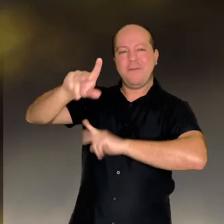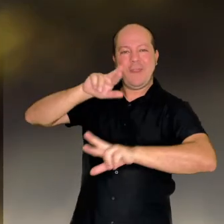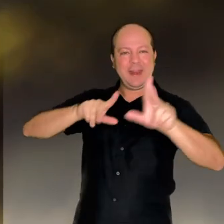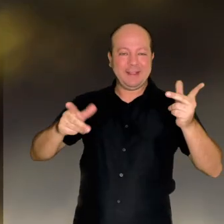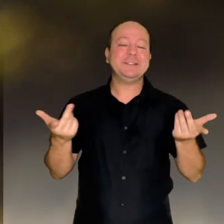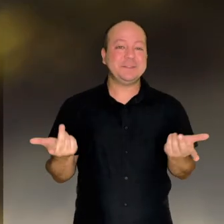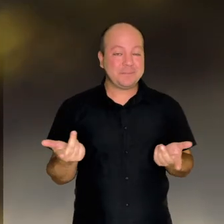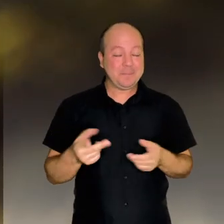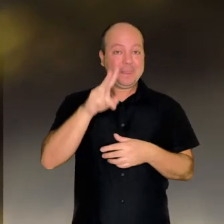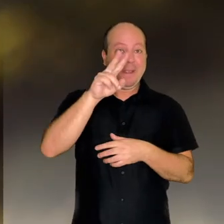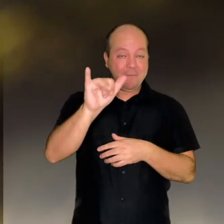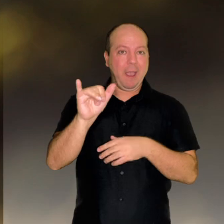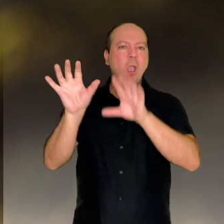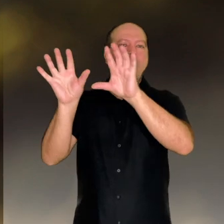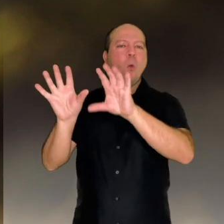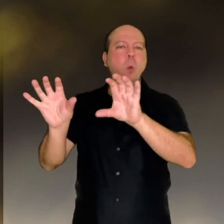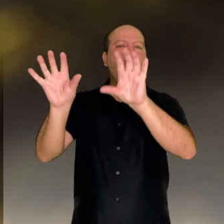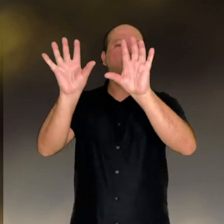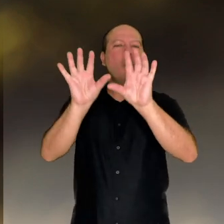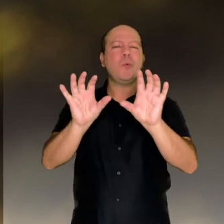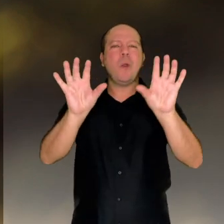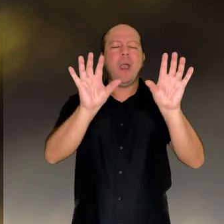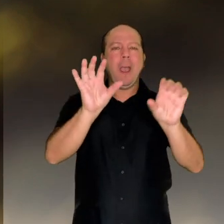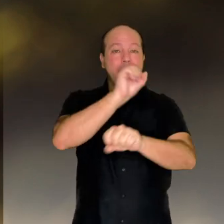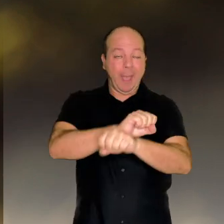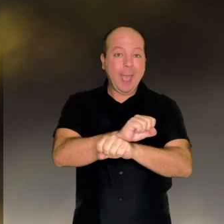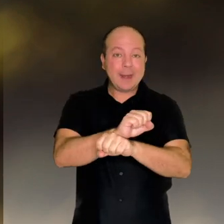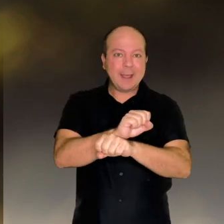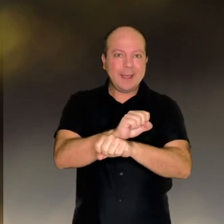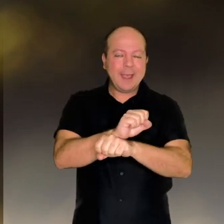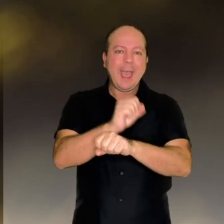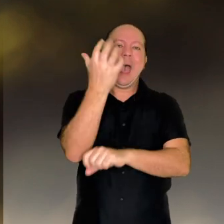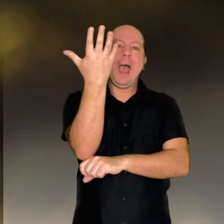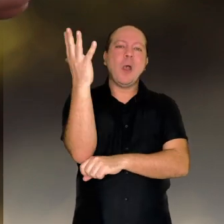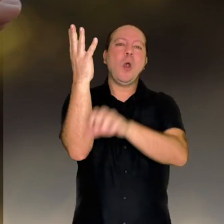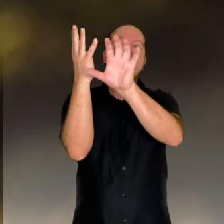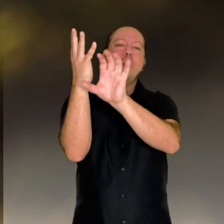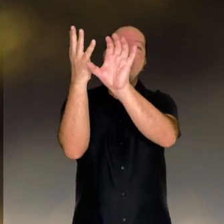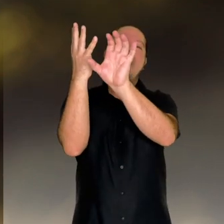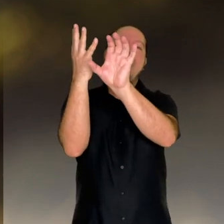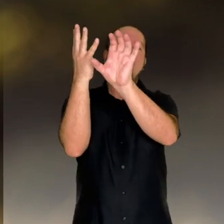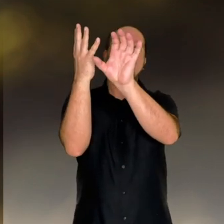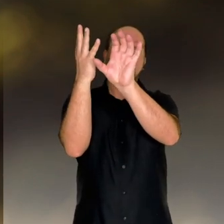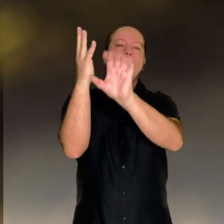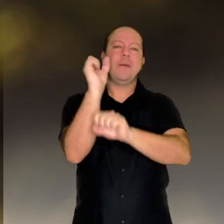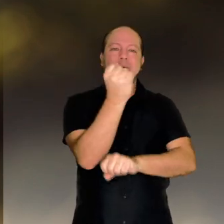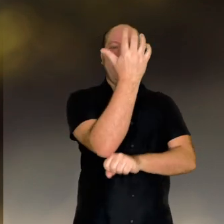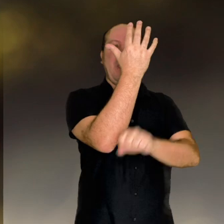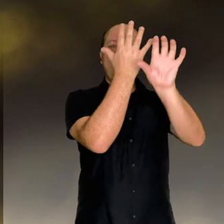diferentes. Ela vai e ela passa para um tempo em cima de todas as araucárias.